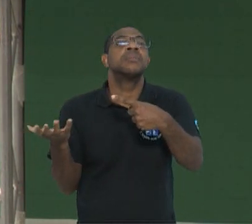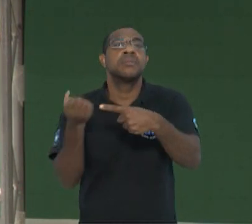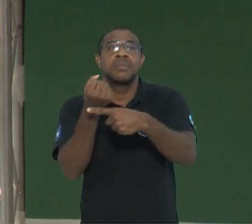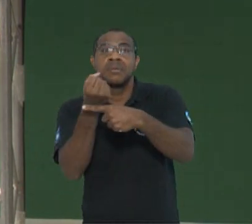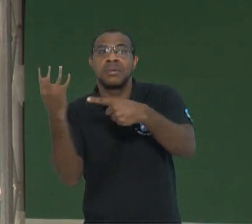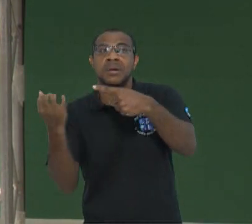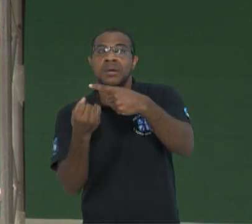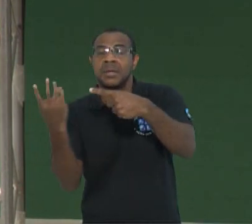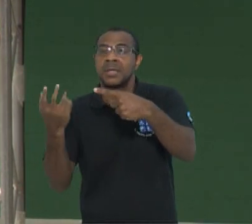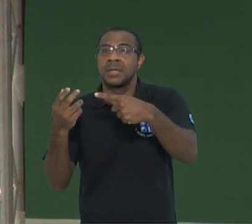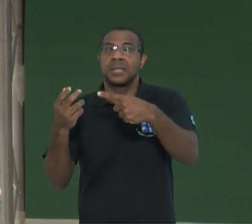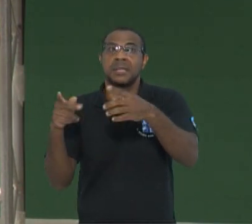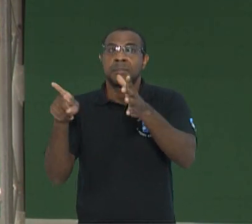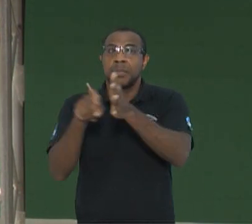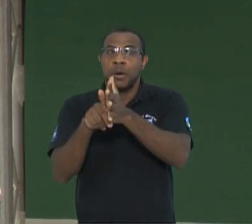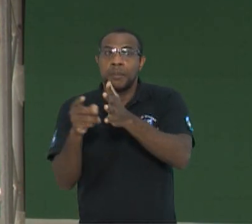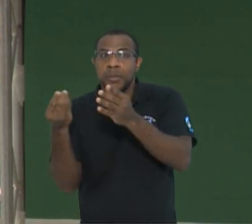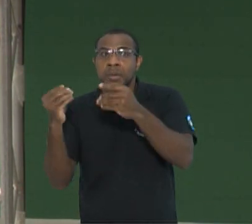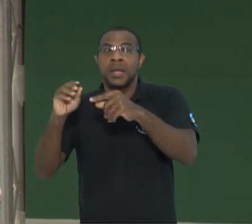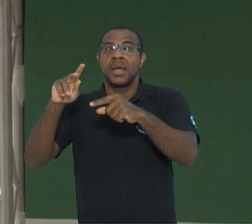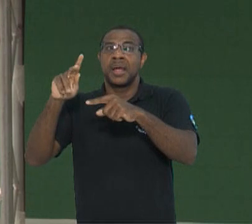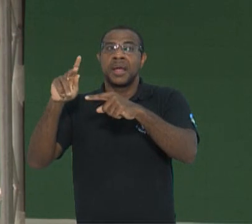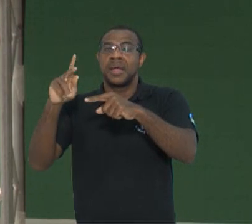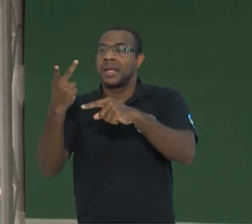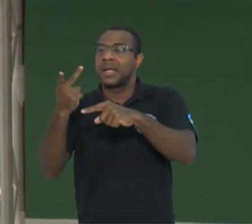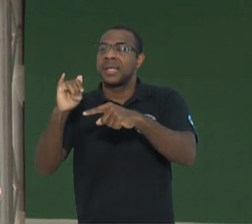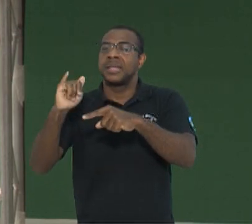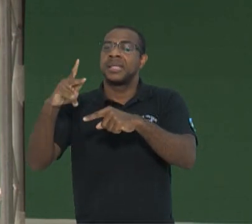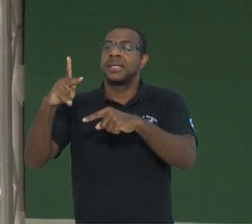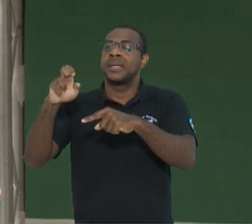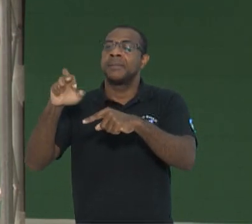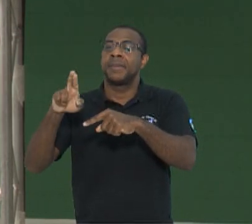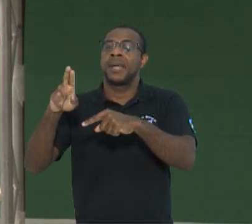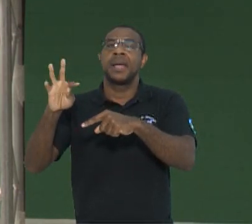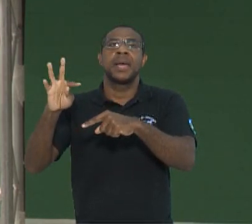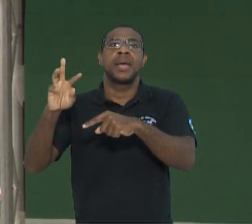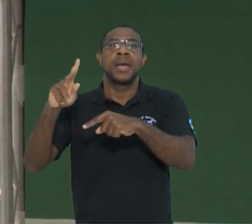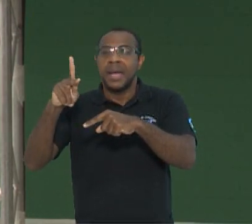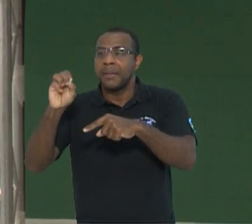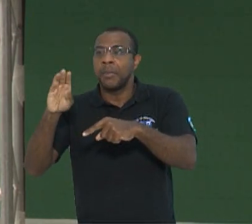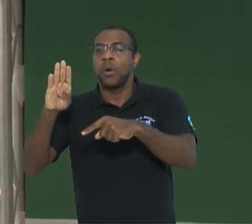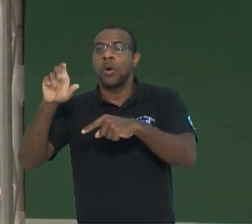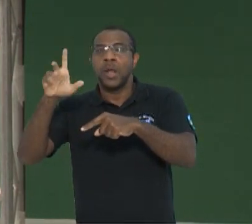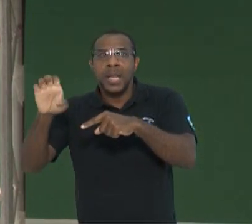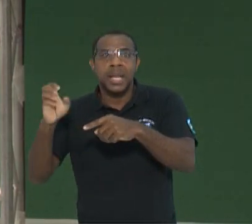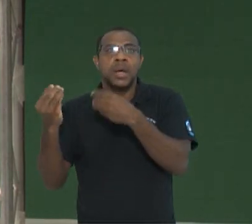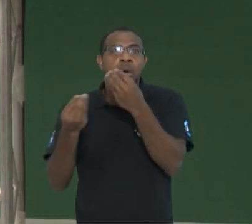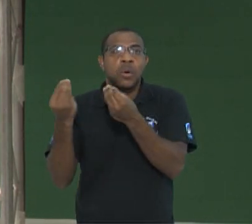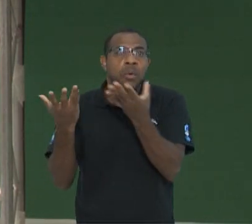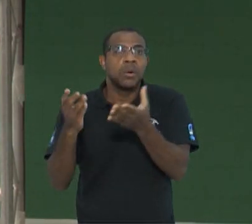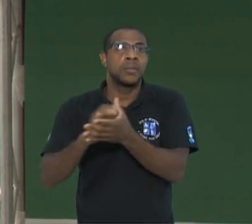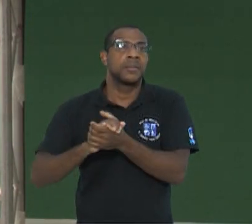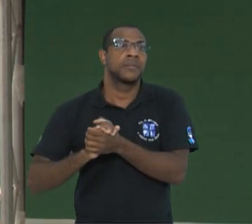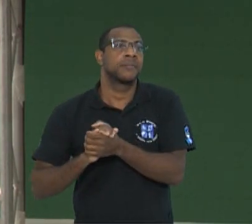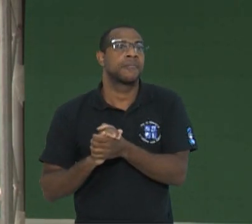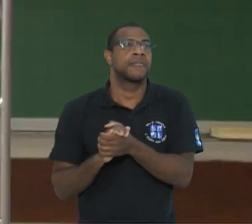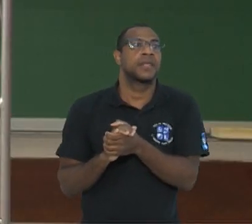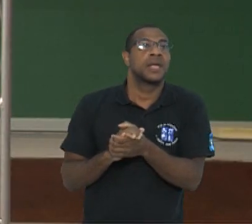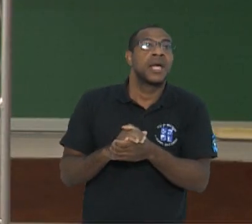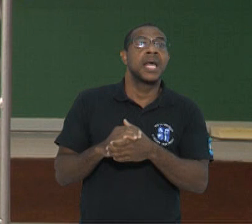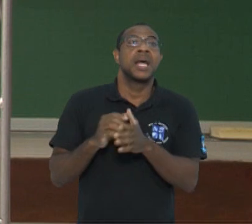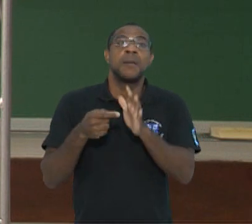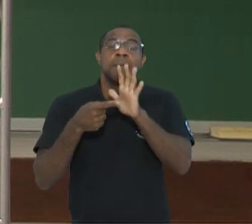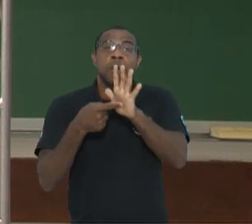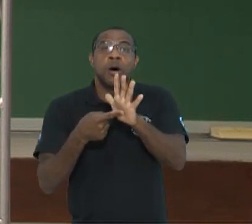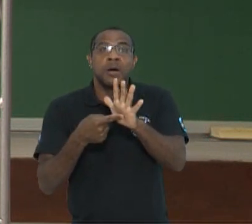das assíntotas dessa hipérbole, ok? Então, primeiro passo, sempre identificar